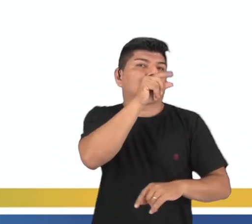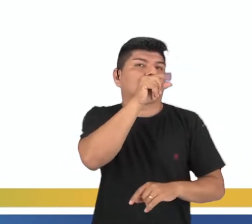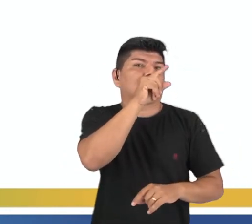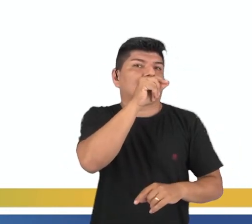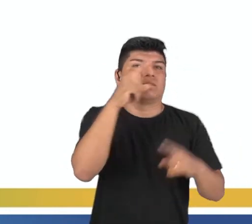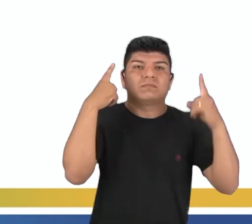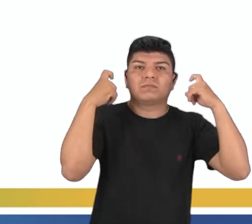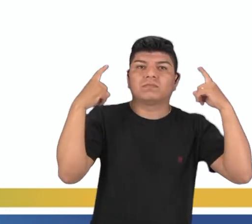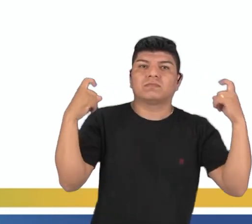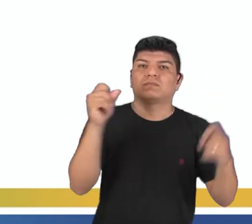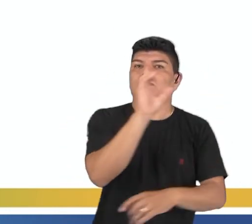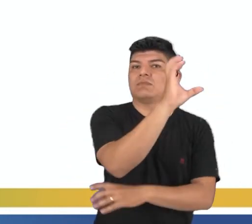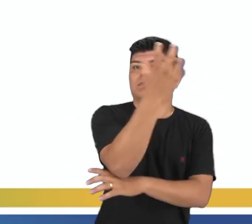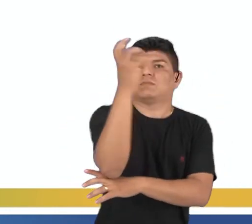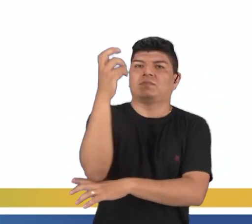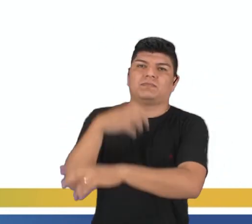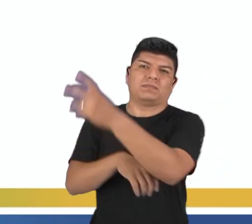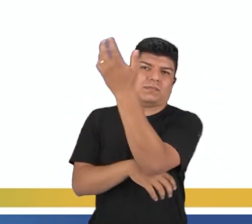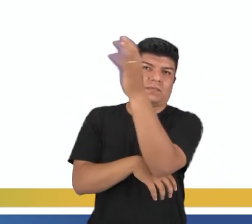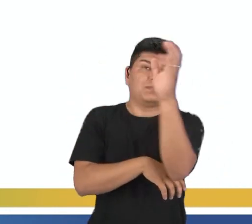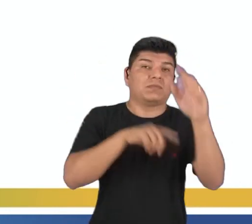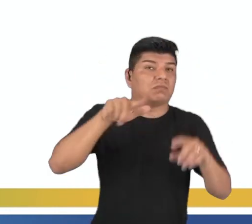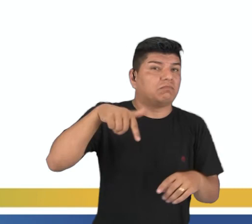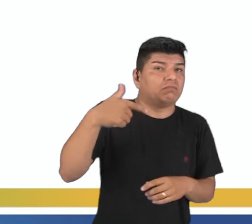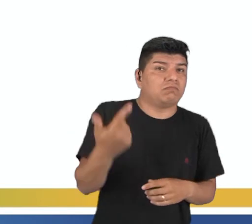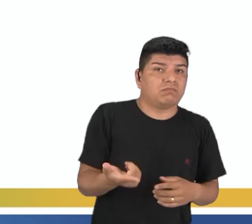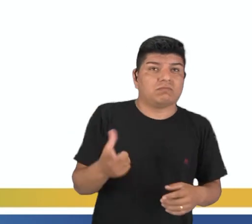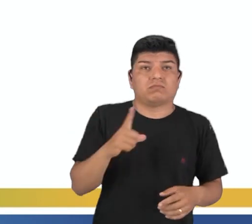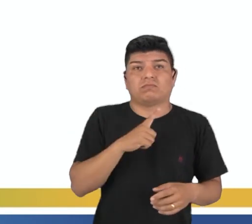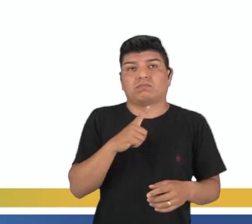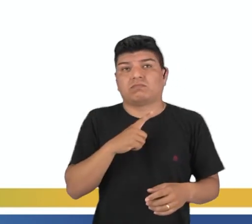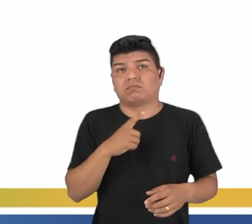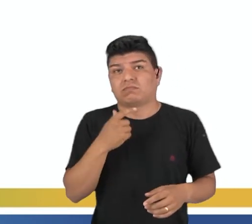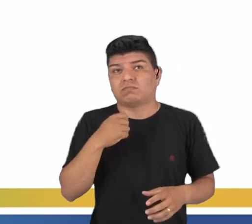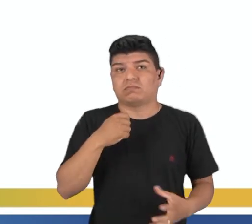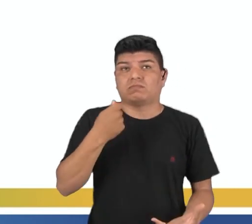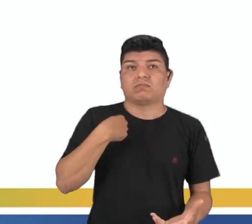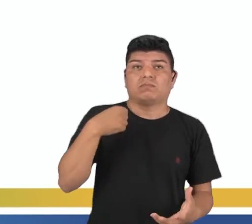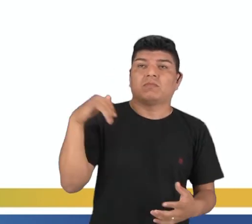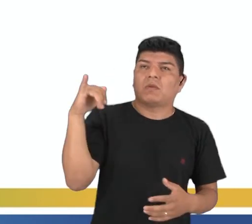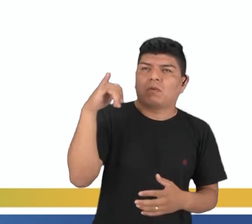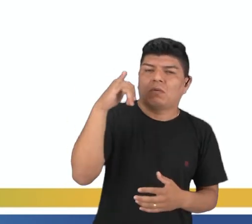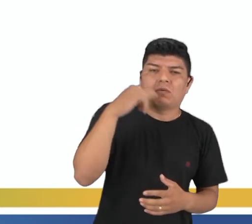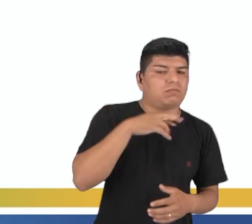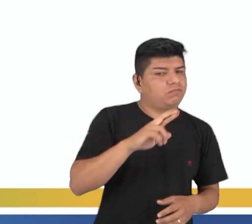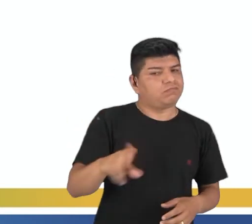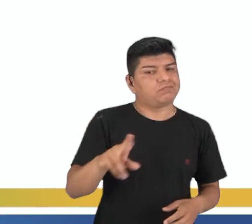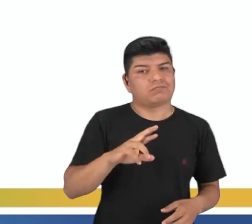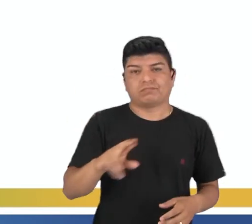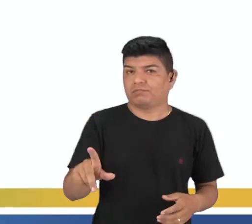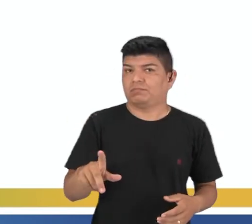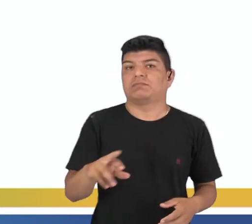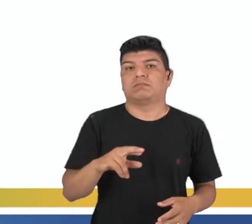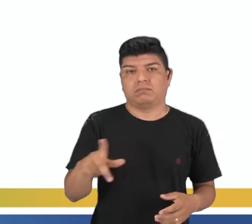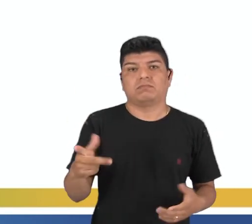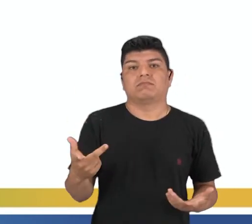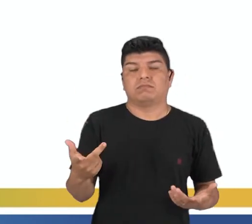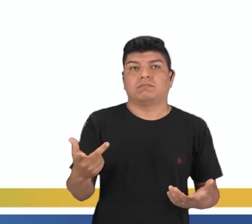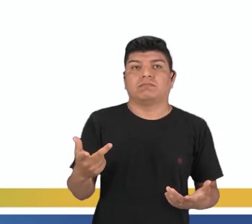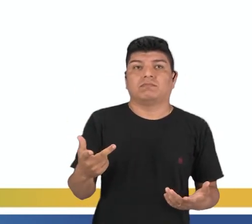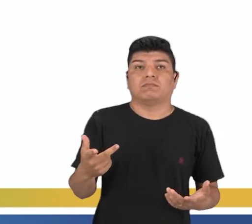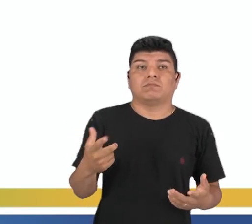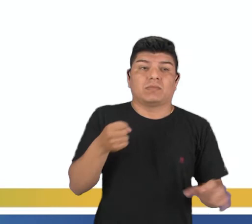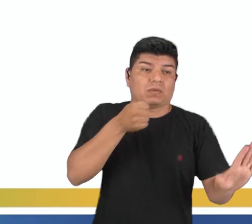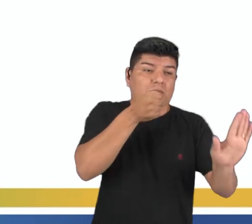considerados sons da natureza, né? Os outros a gente tem ali o liquidificador e avião, que são sons artificiais, nós vimos isso.